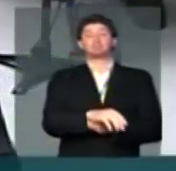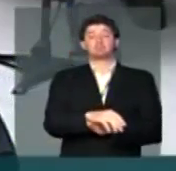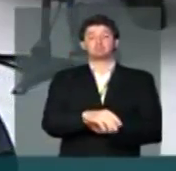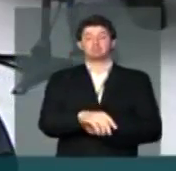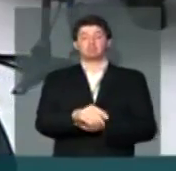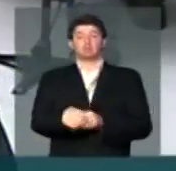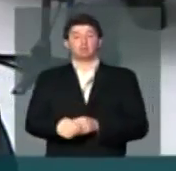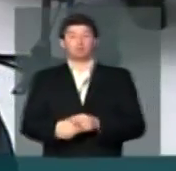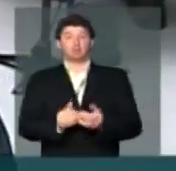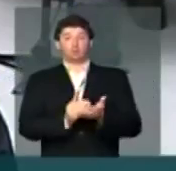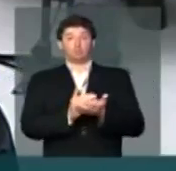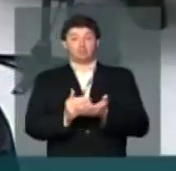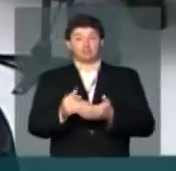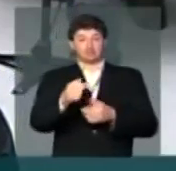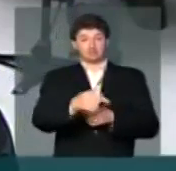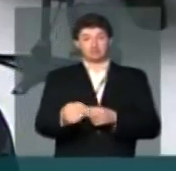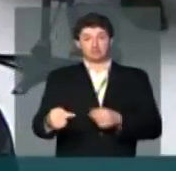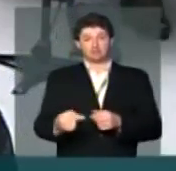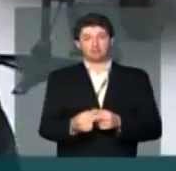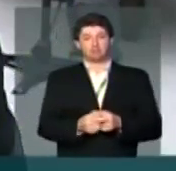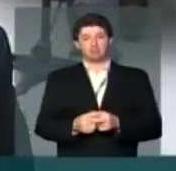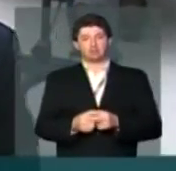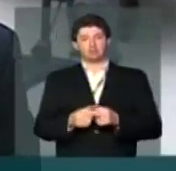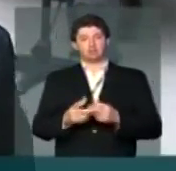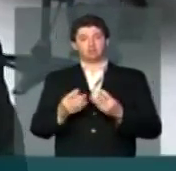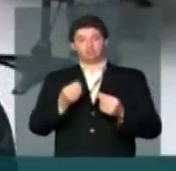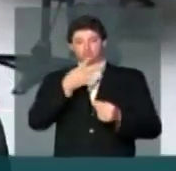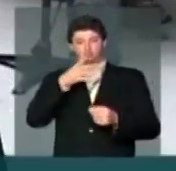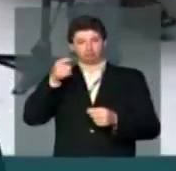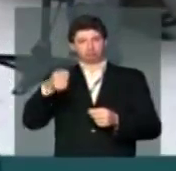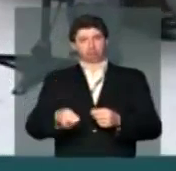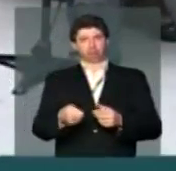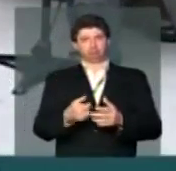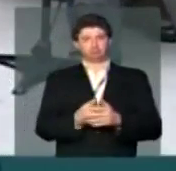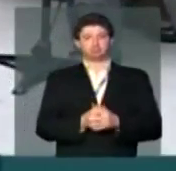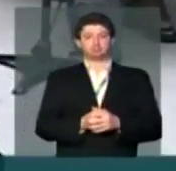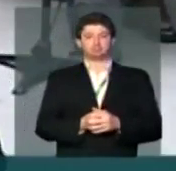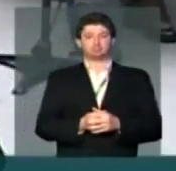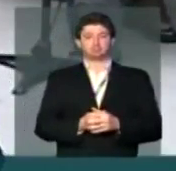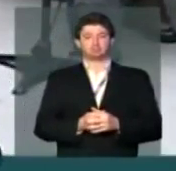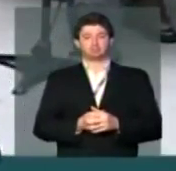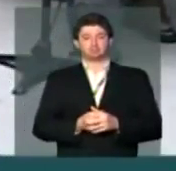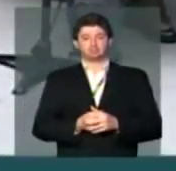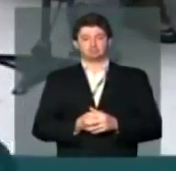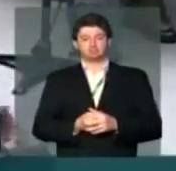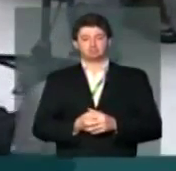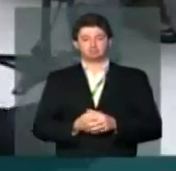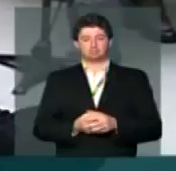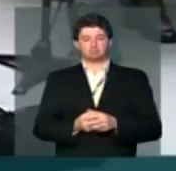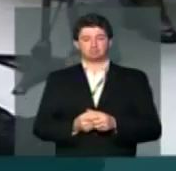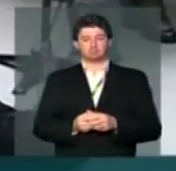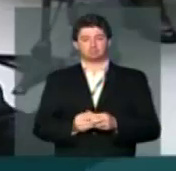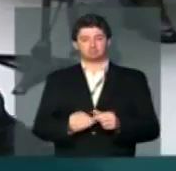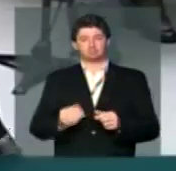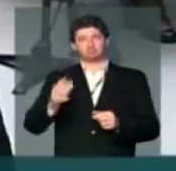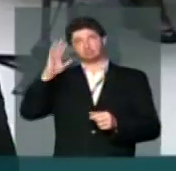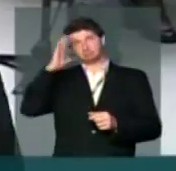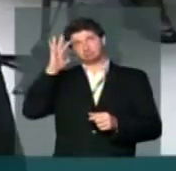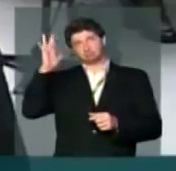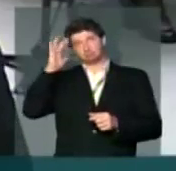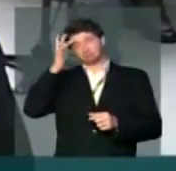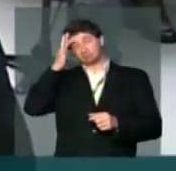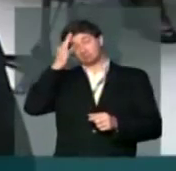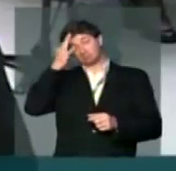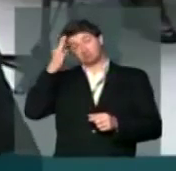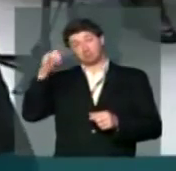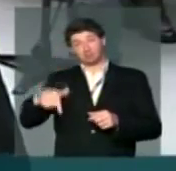iniciando a semana com uma reflexão extremamente proativa e positiva de Vossa Excelência, refletindo, levando o Congresso